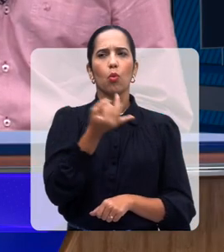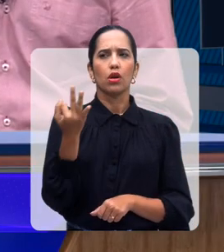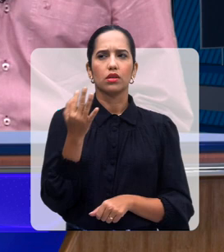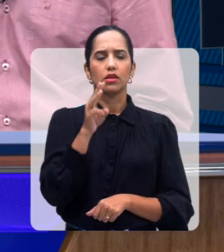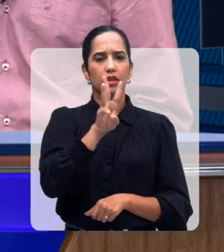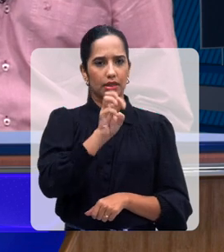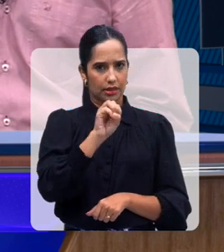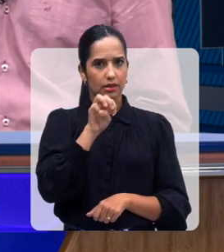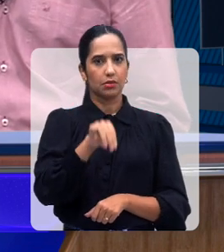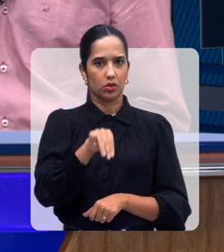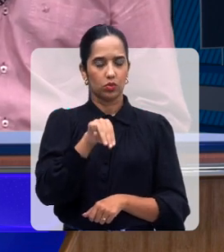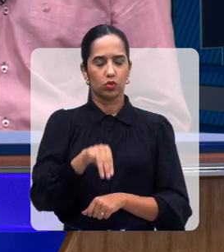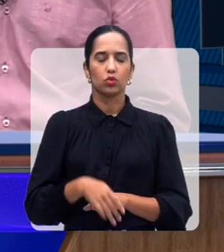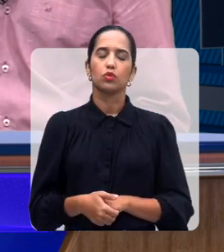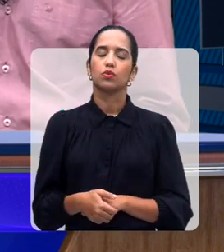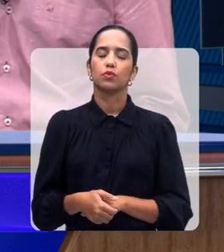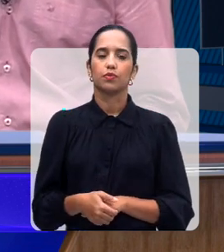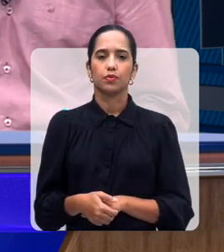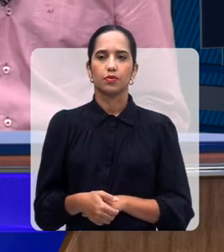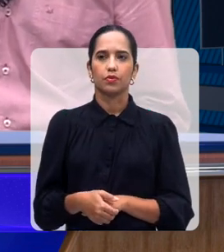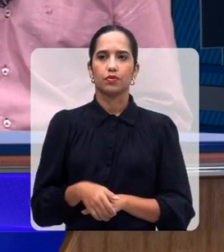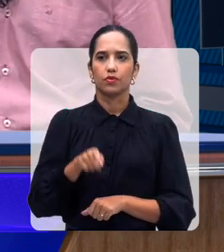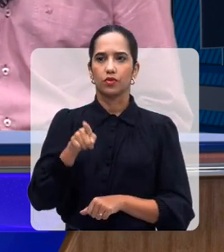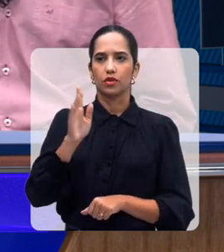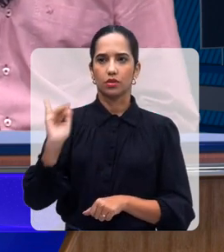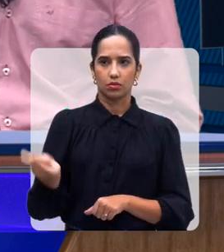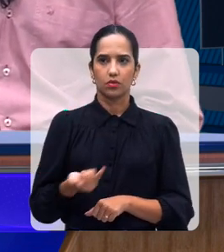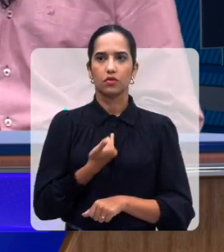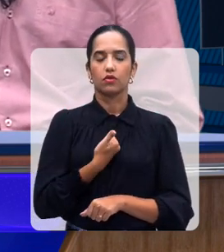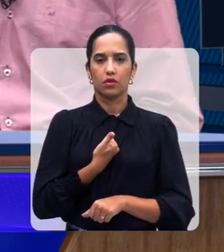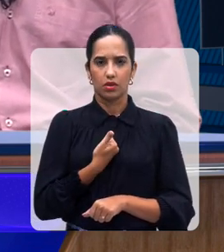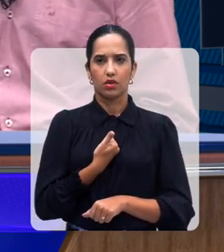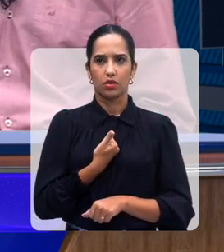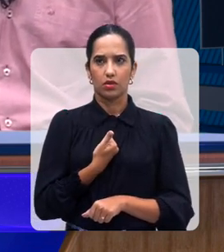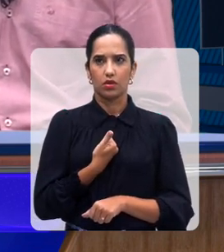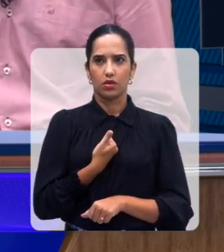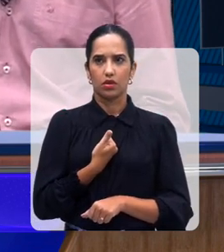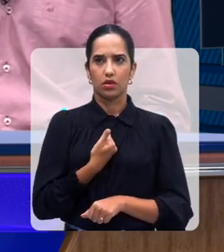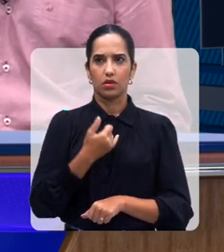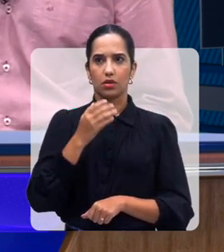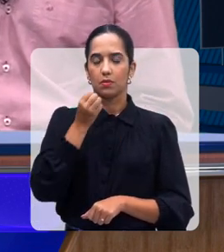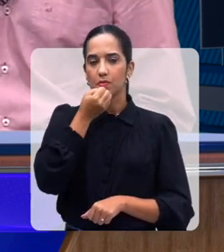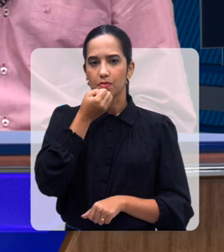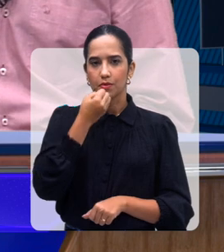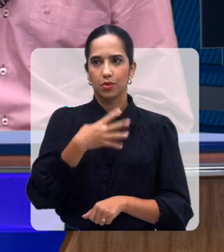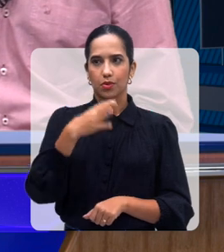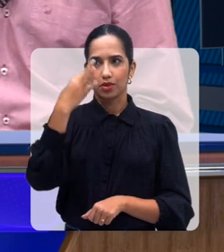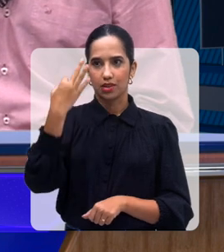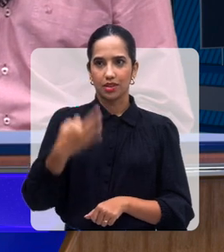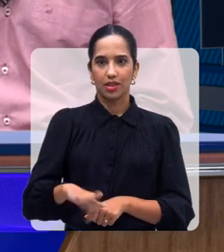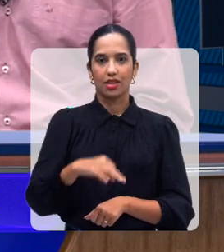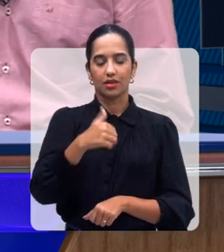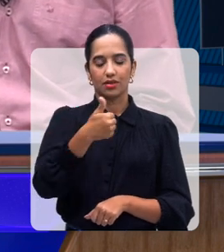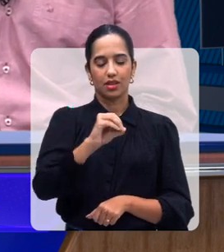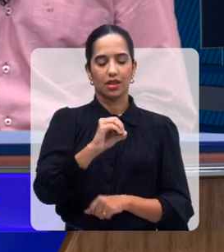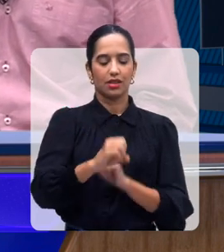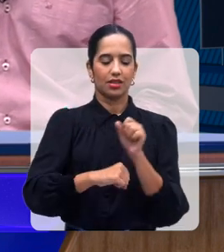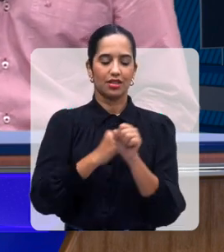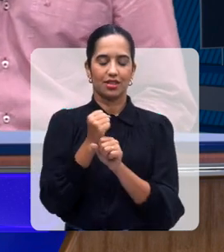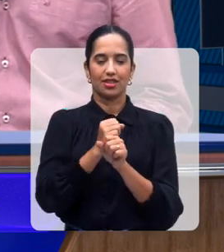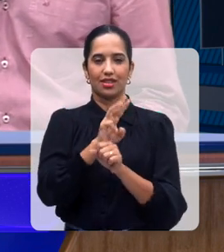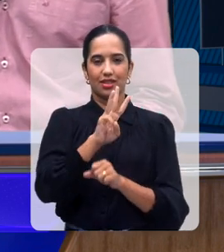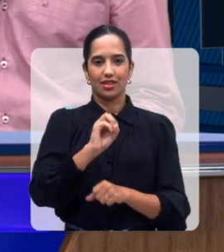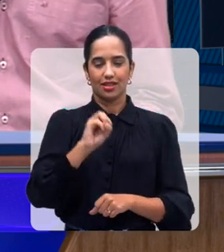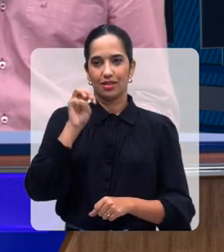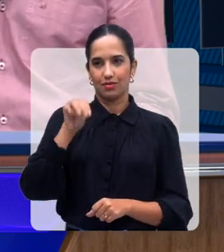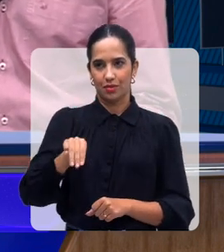duração? Meia hora. Meia hora, pronto. Você até disse para mim no início, disse que, não, tá bom demais, deu certo, 10 anos com meia hora,